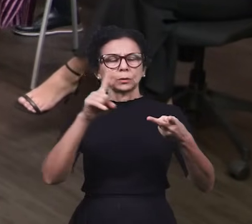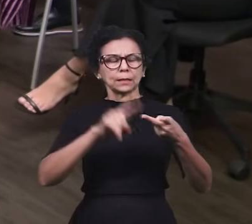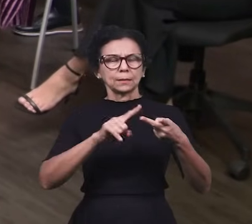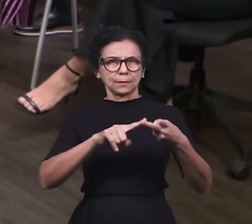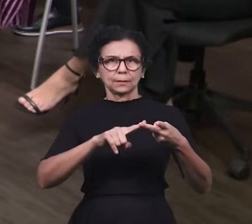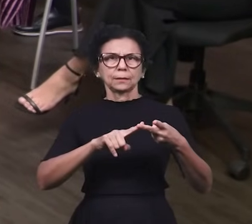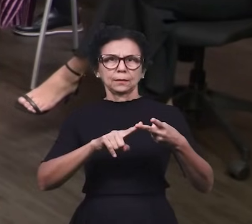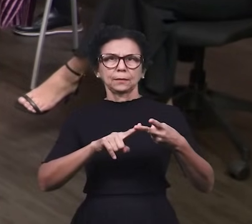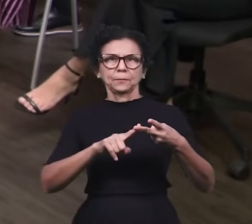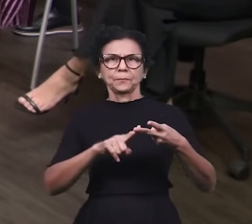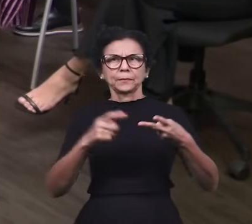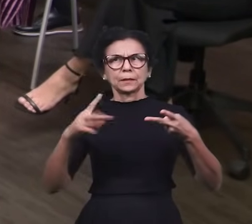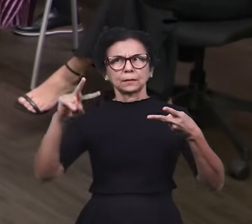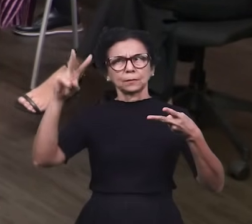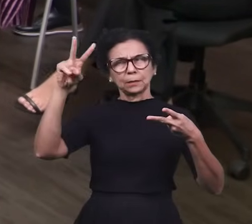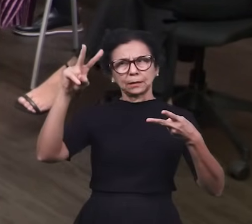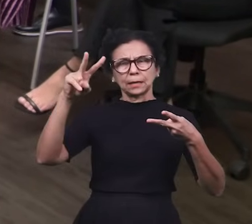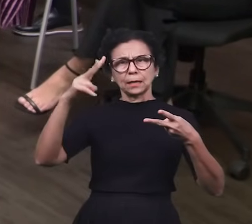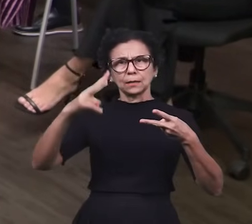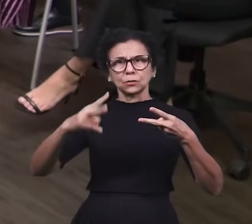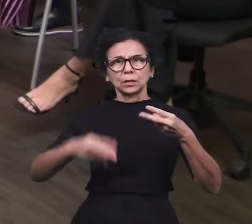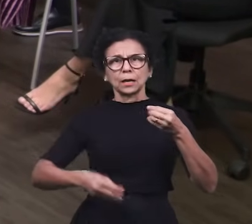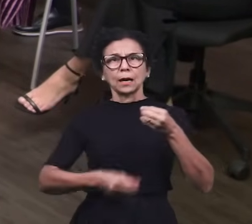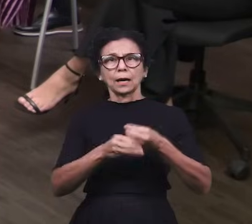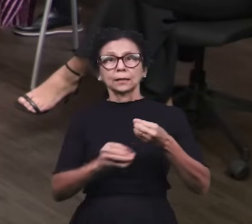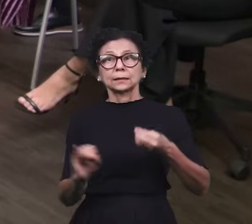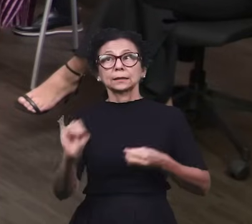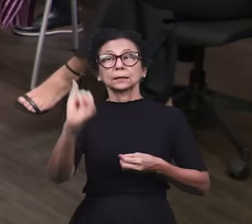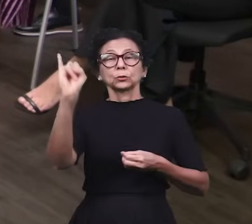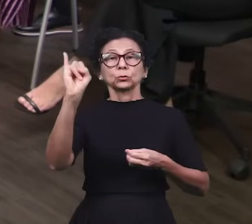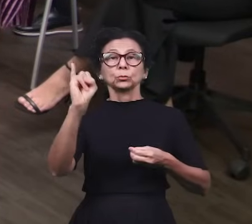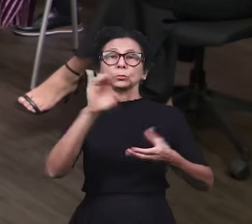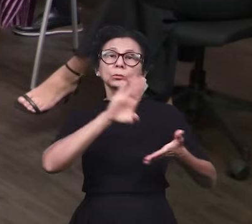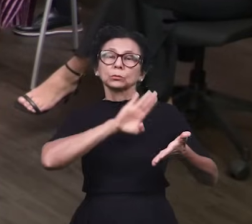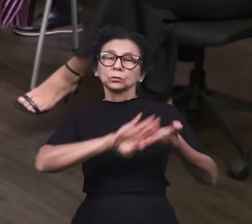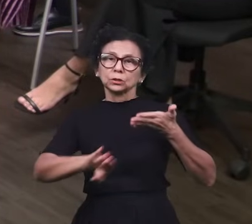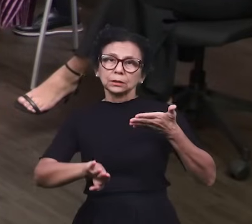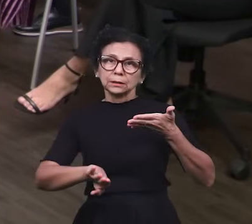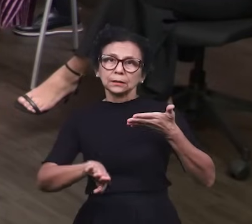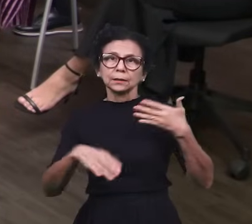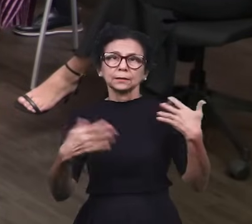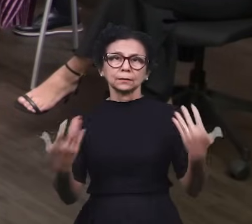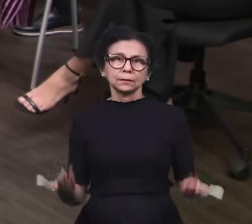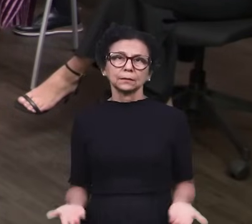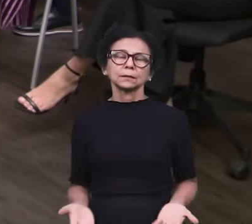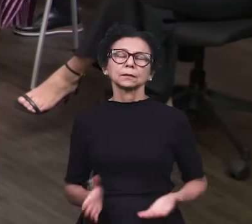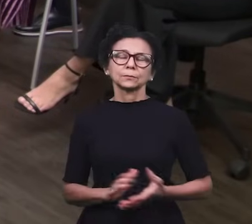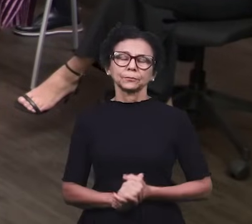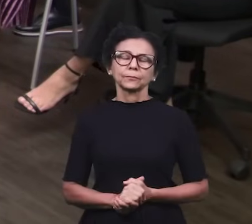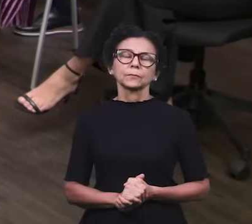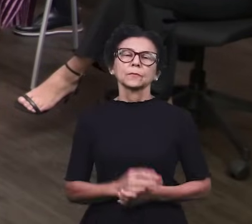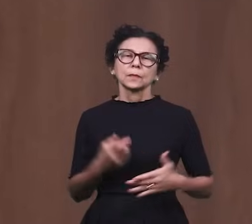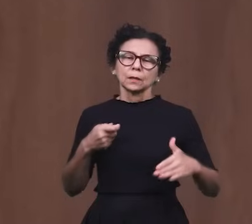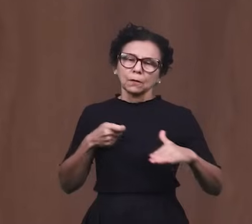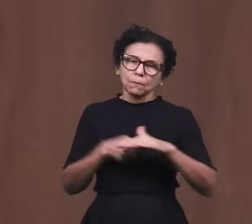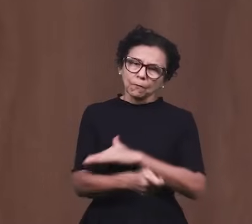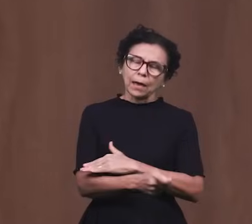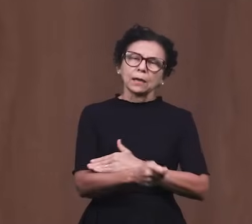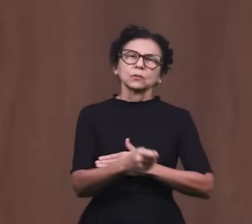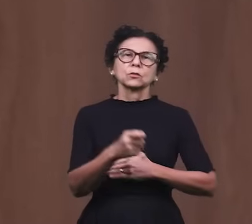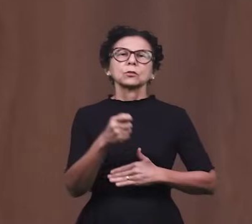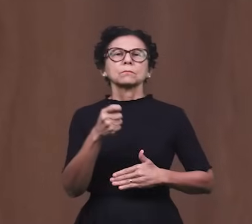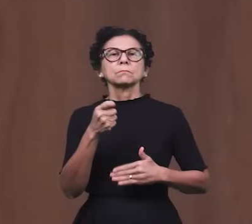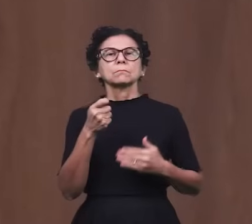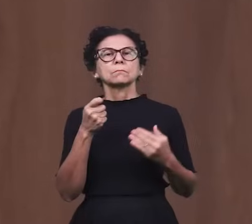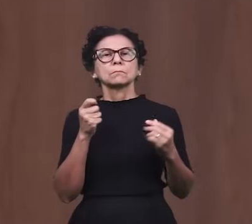E a rentabilidade real é aquela que abate a inflação. Então, quando você abate a inflação, você tem justamente o que de fato rendeu o seu dinheiro,